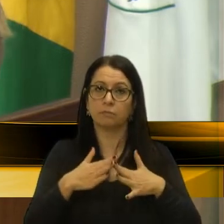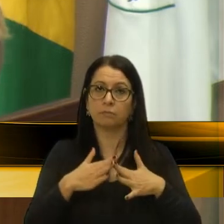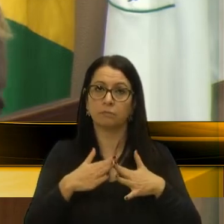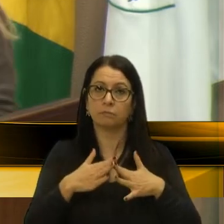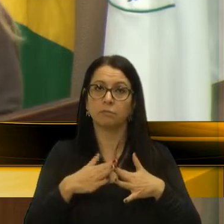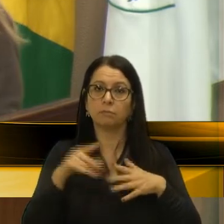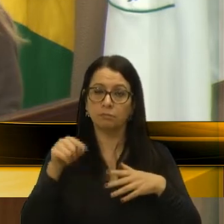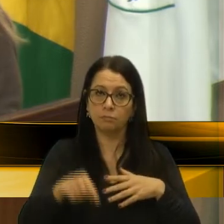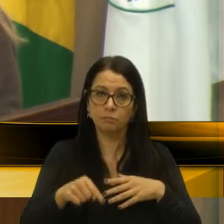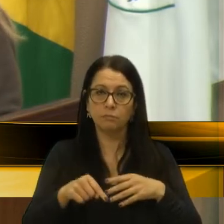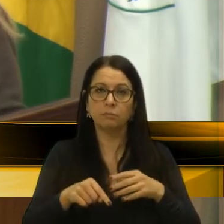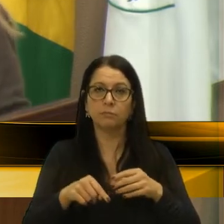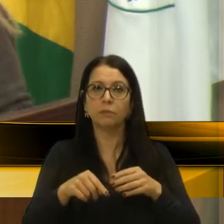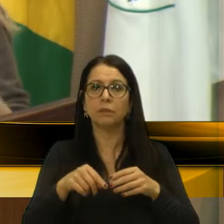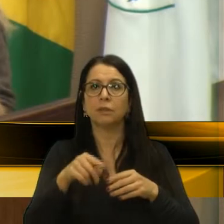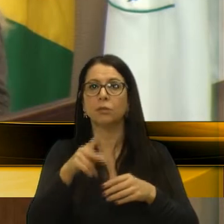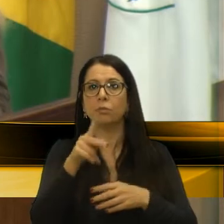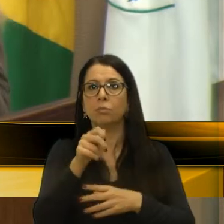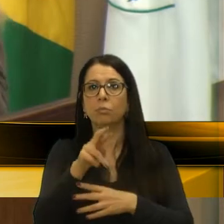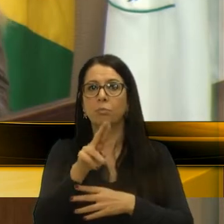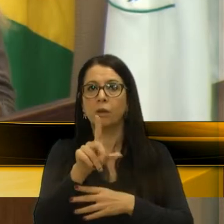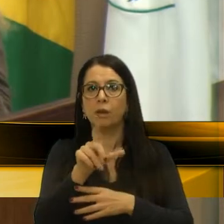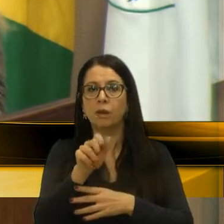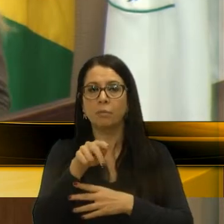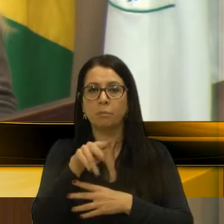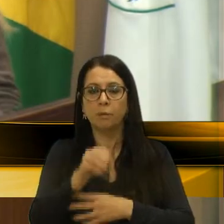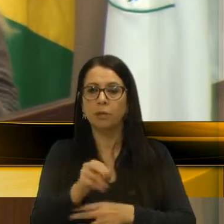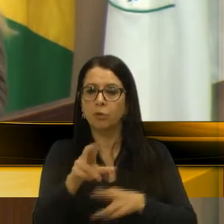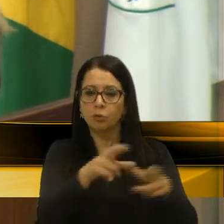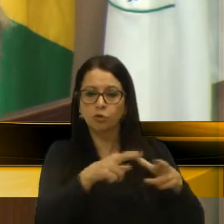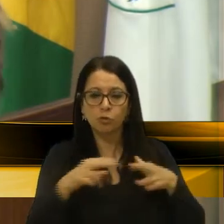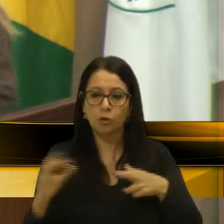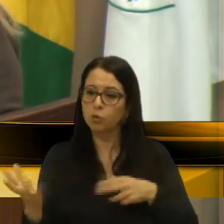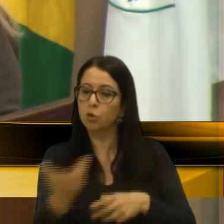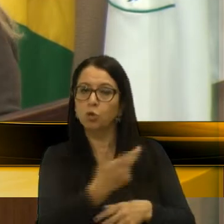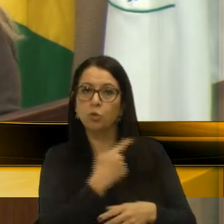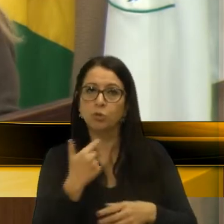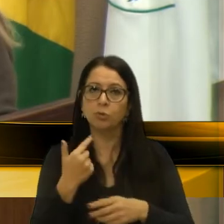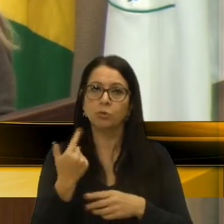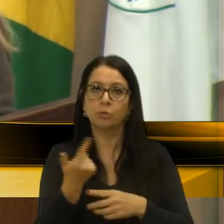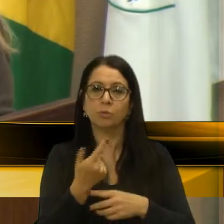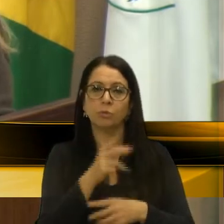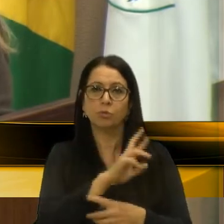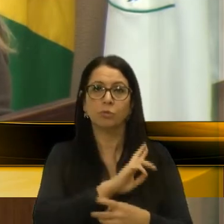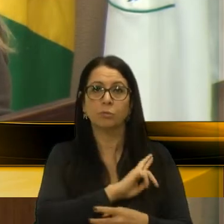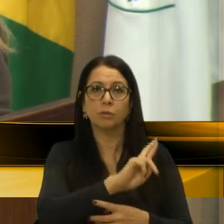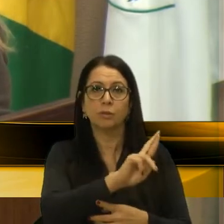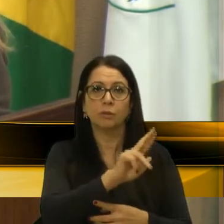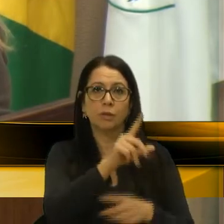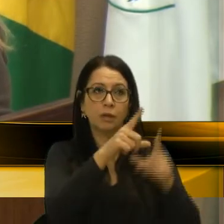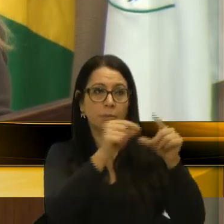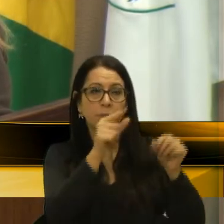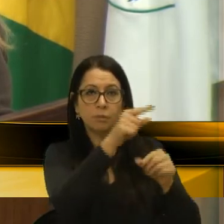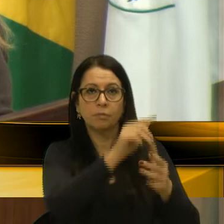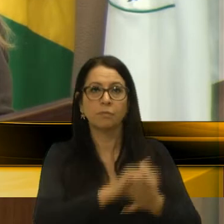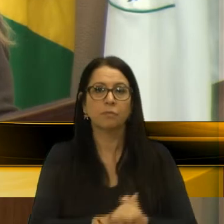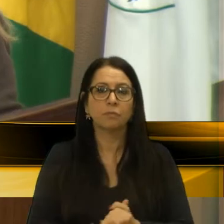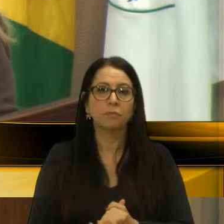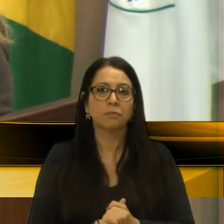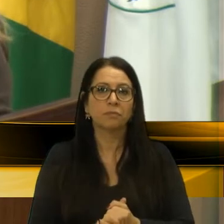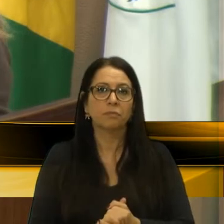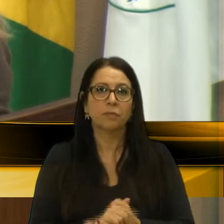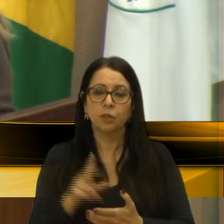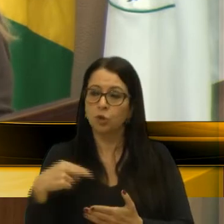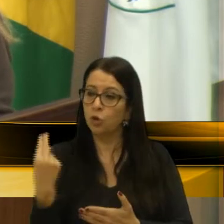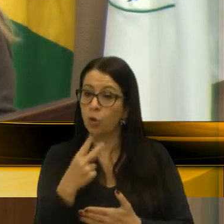do Parlamento Regional, que saia através de todos nós, para todos os nossos representantes em Brasília. Se